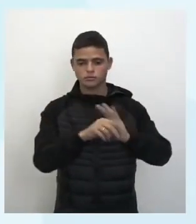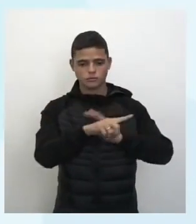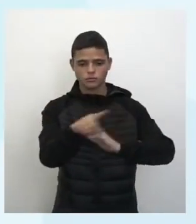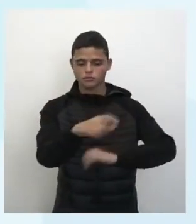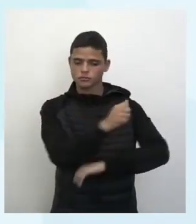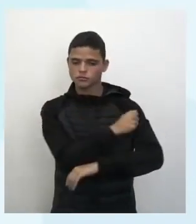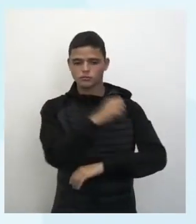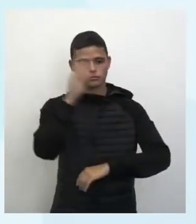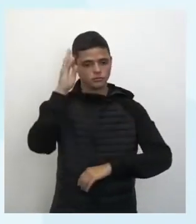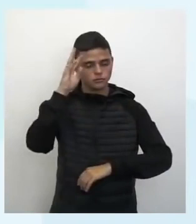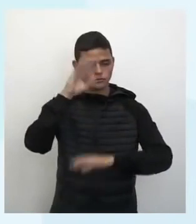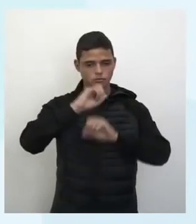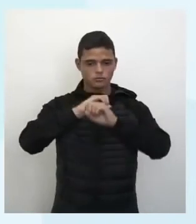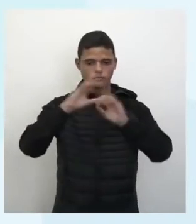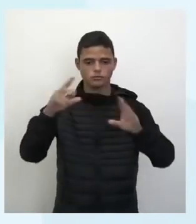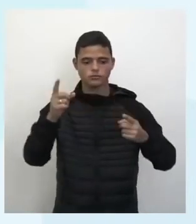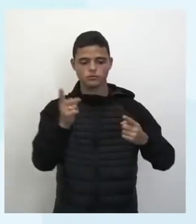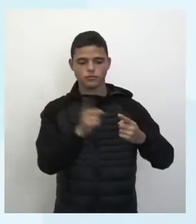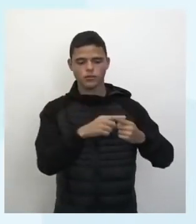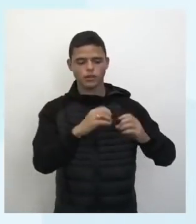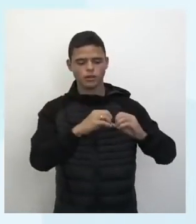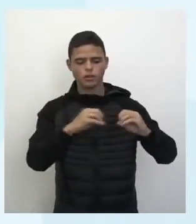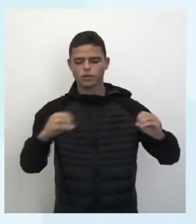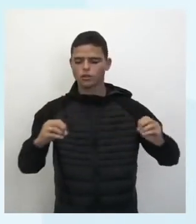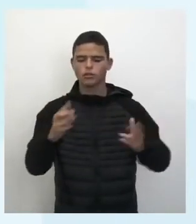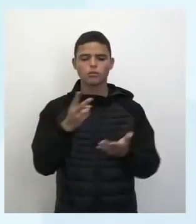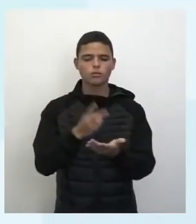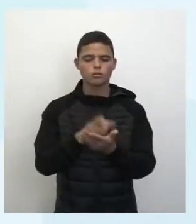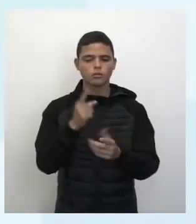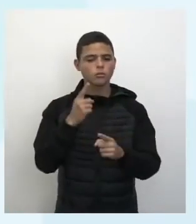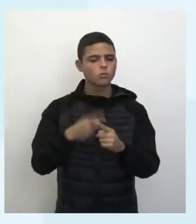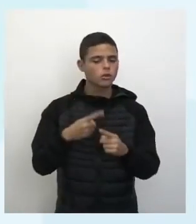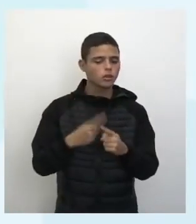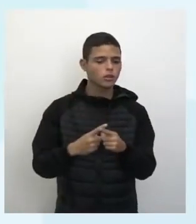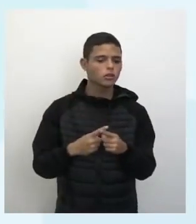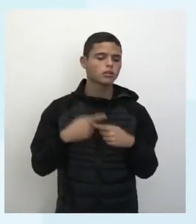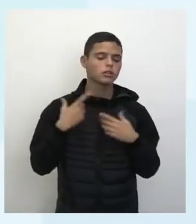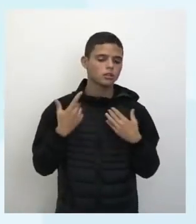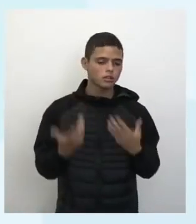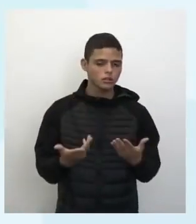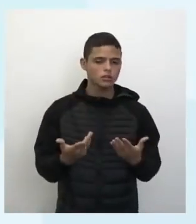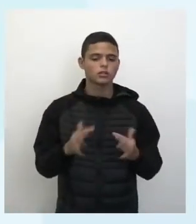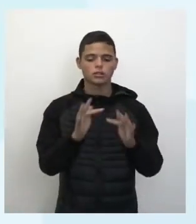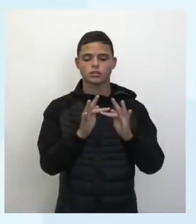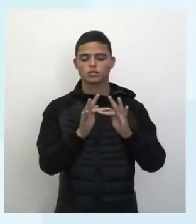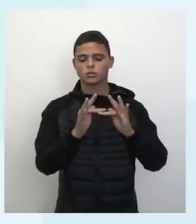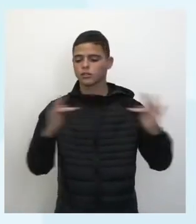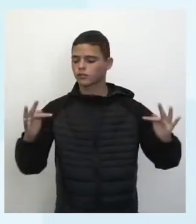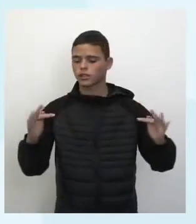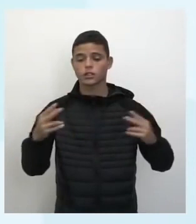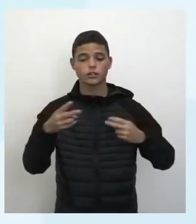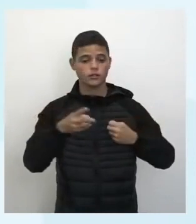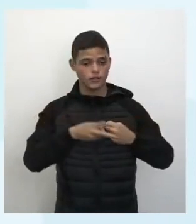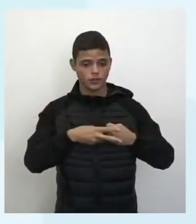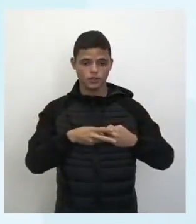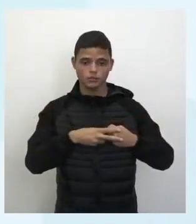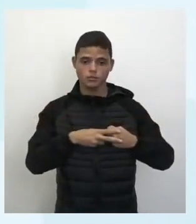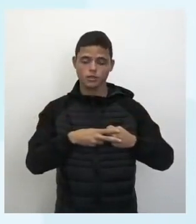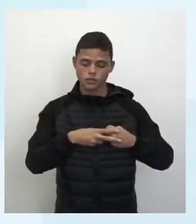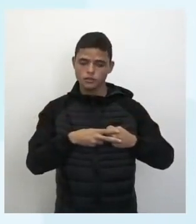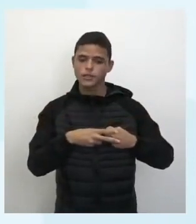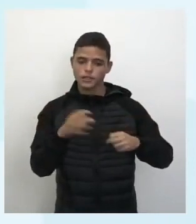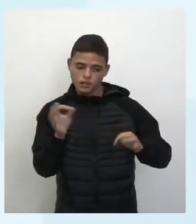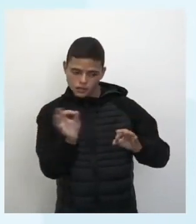entenderem. Primeiro, oração por quê? Por que eu chamo de oração? Porque é uma frase verbal, é uma frase